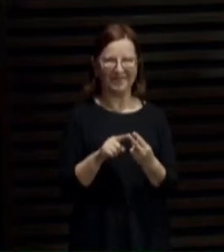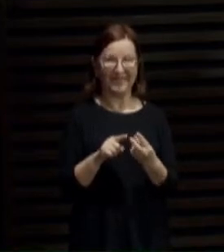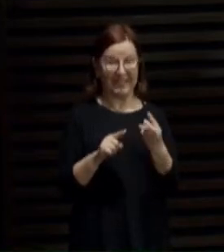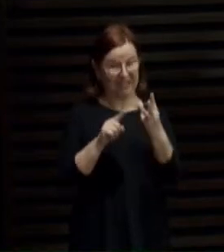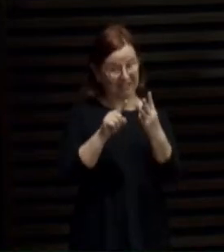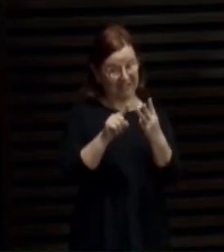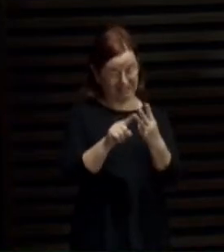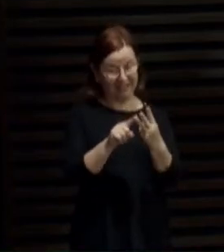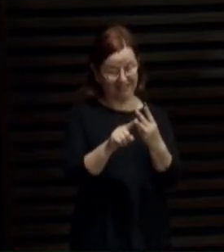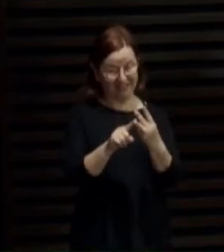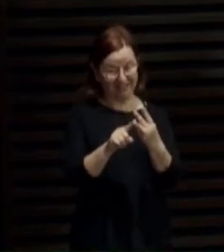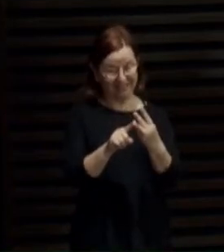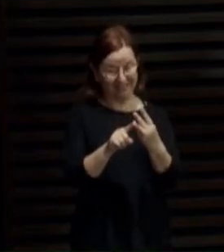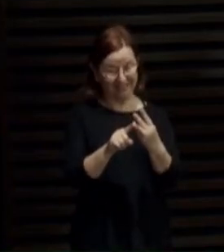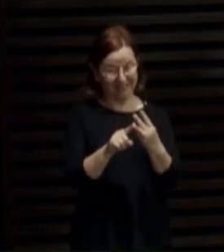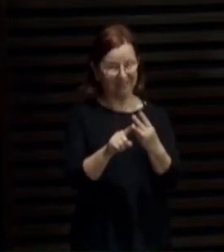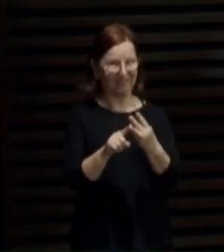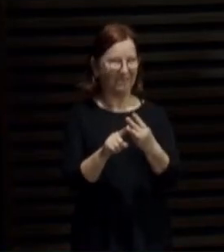dou-lhe três, era no quarto.